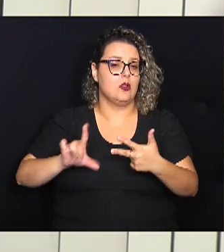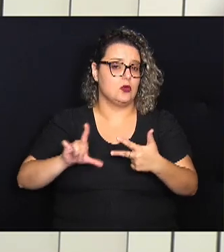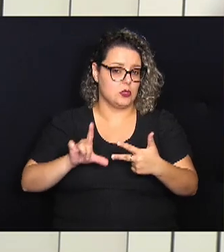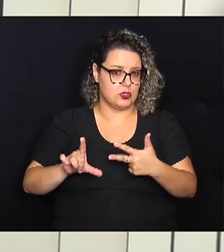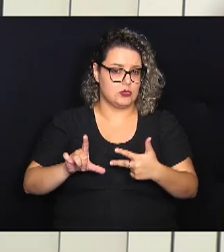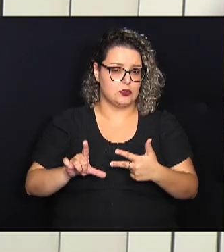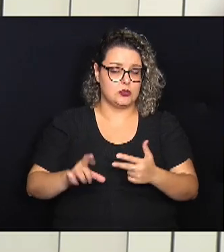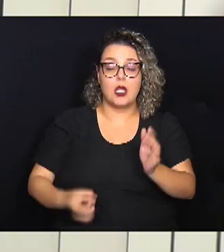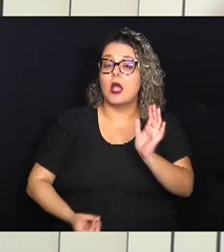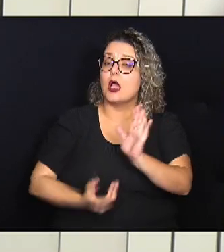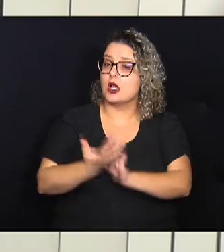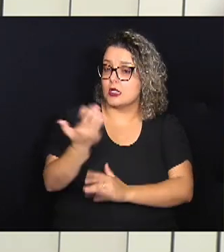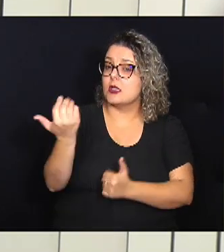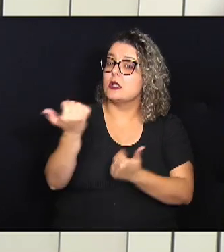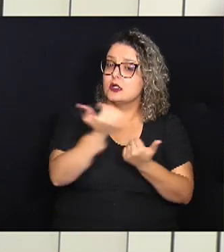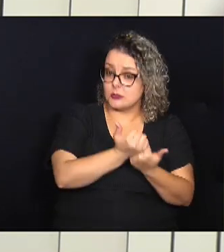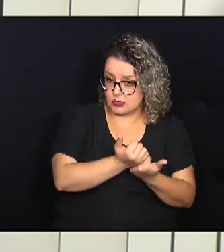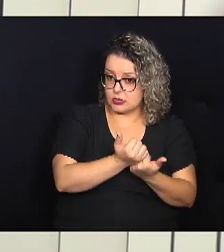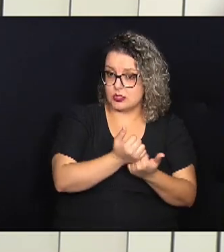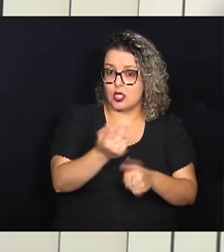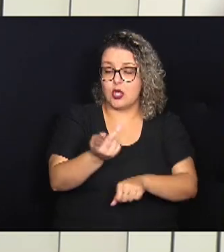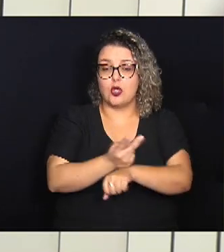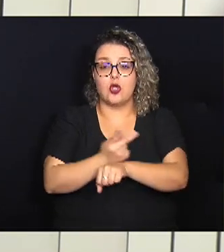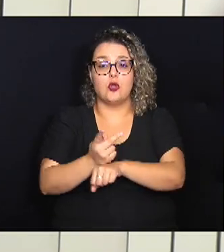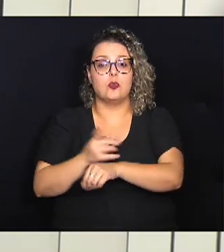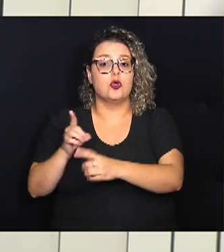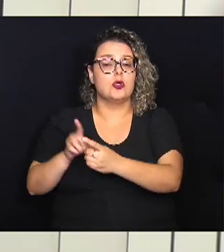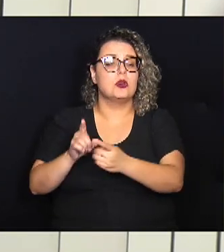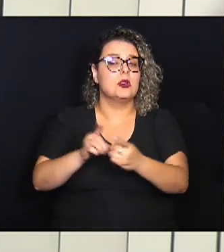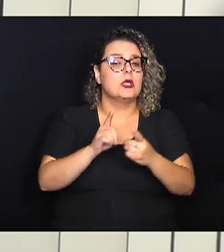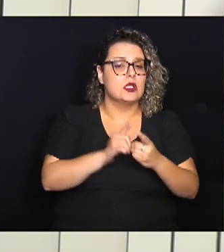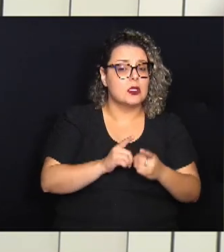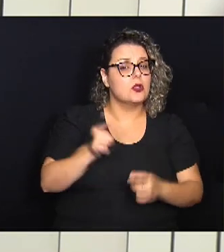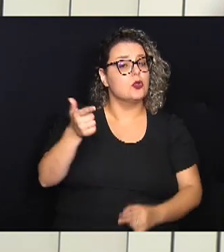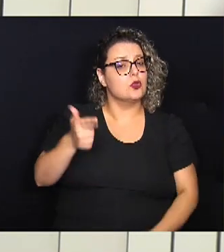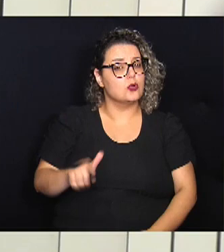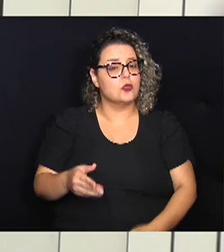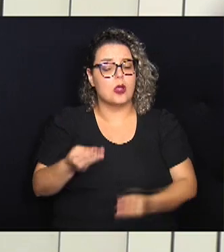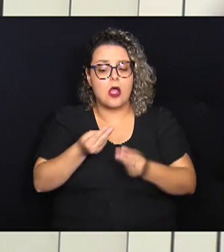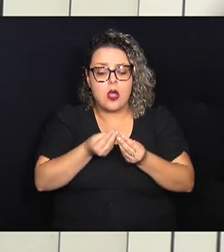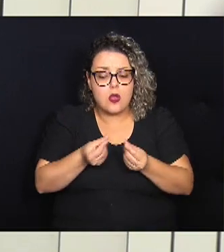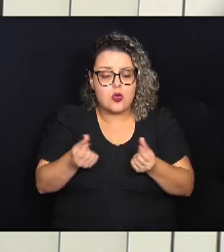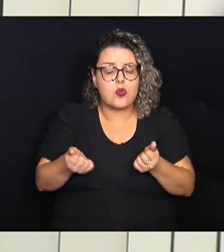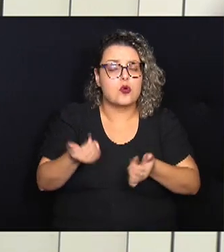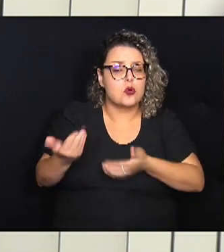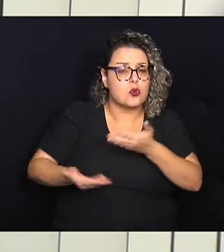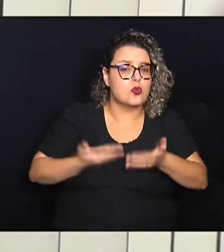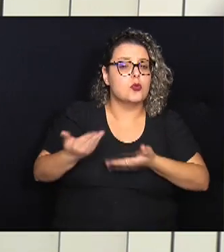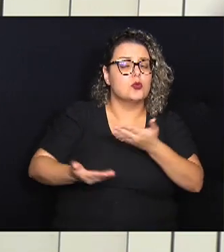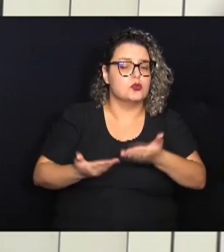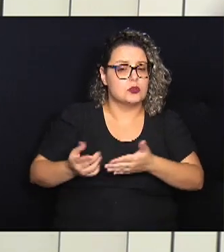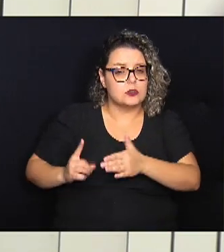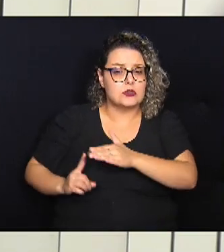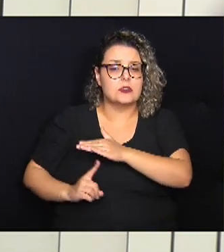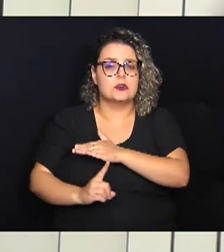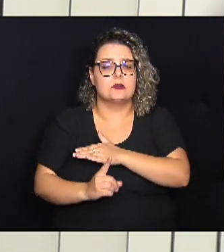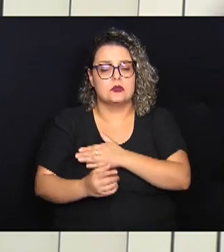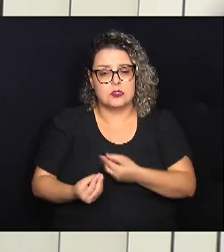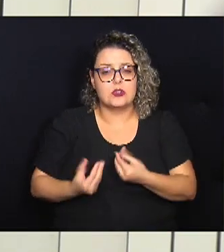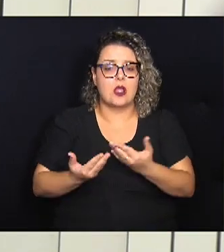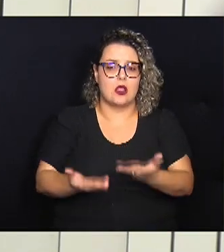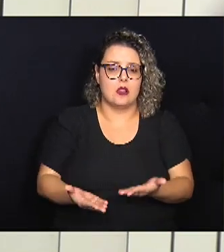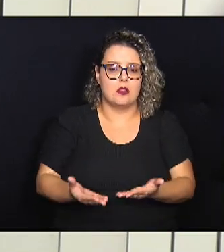A criação dos cargos busca atender o contínuo aprimoramento dos serviços prestados e